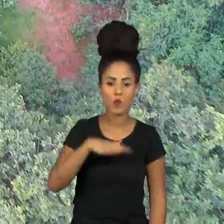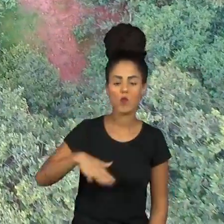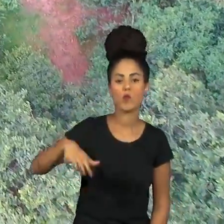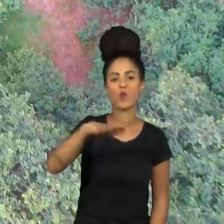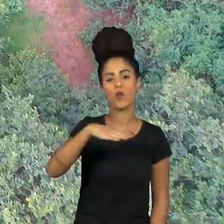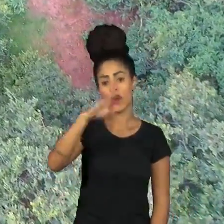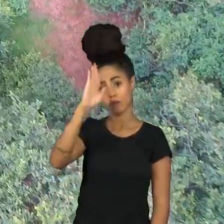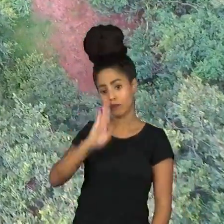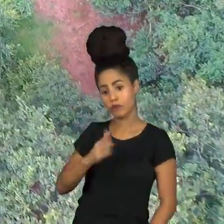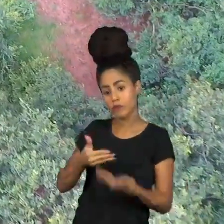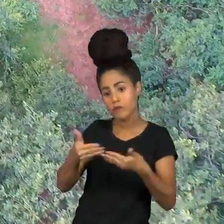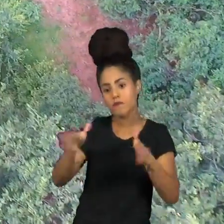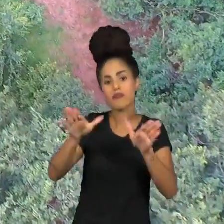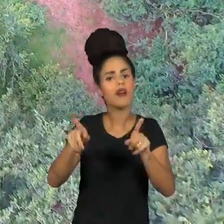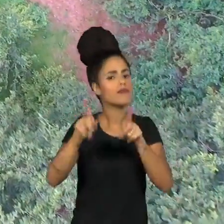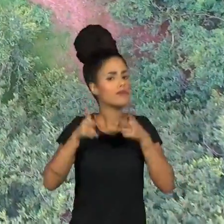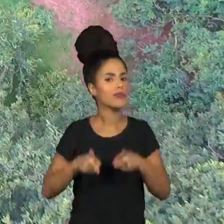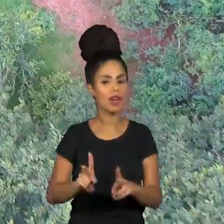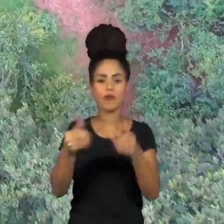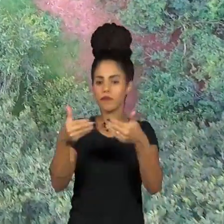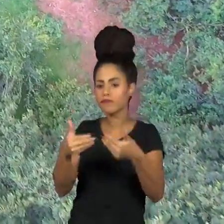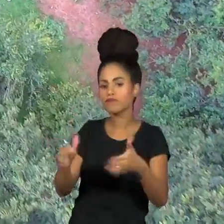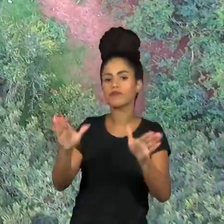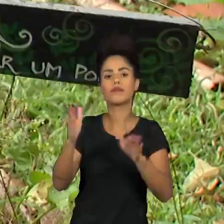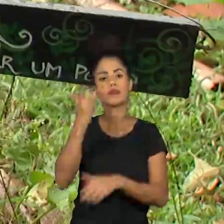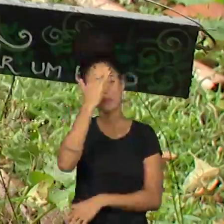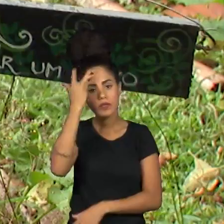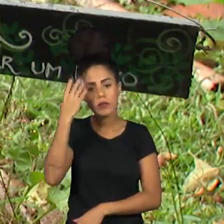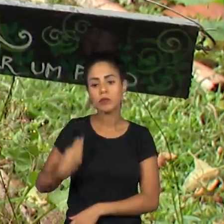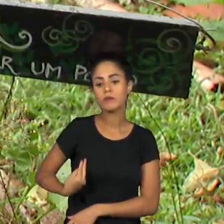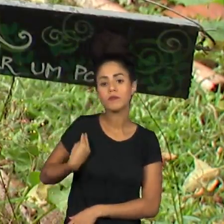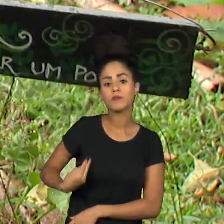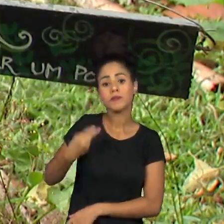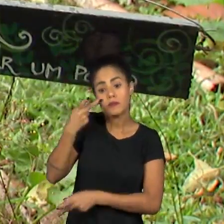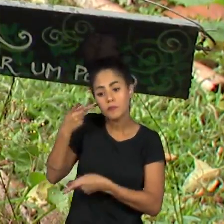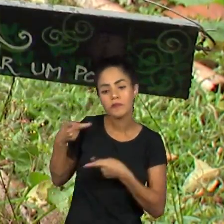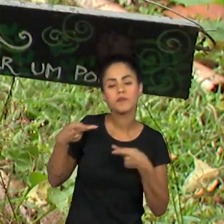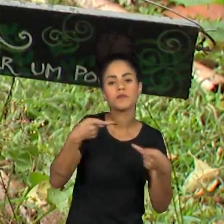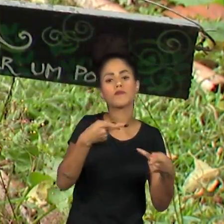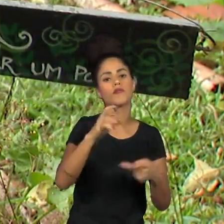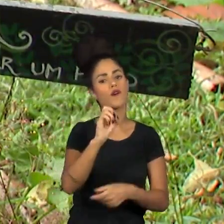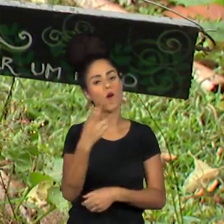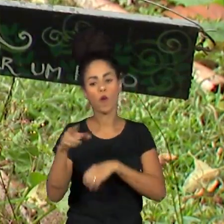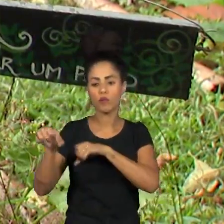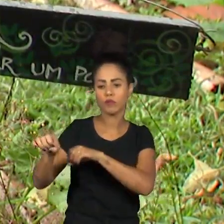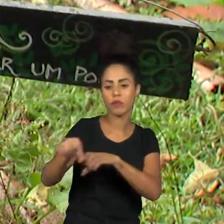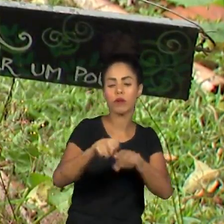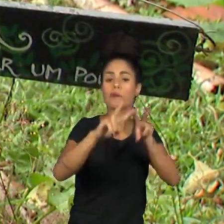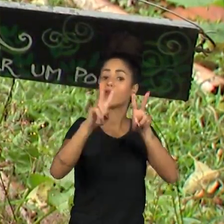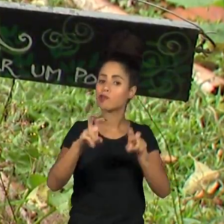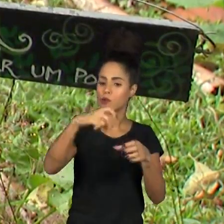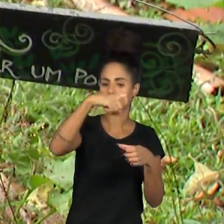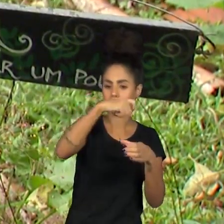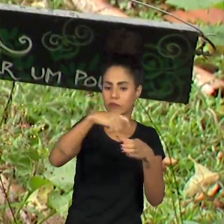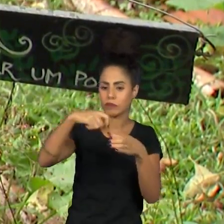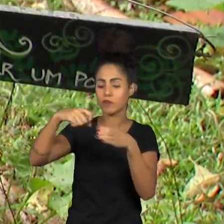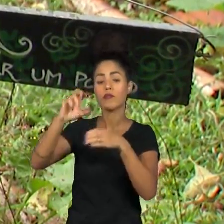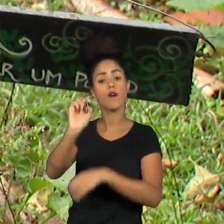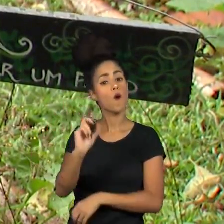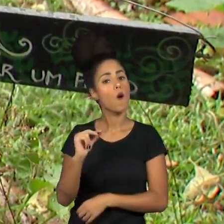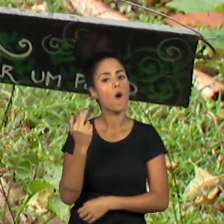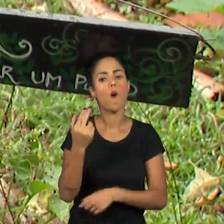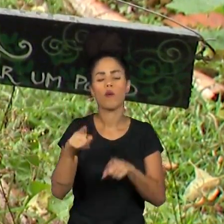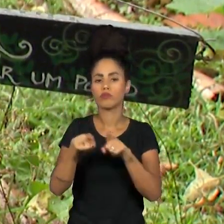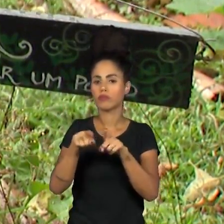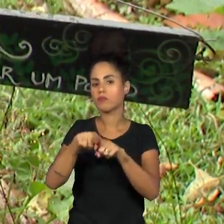público. Os portões estão sempre abertos, seja para visitação, educação ambiental ou fornecer algum